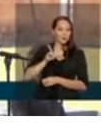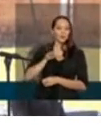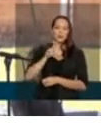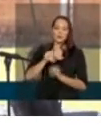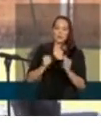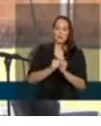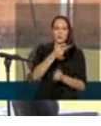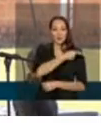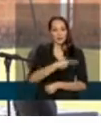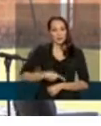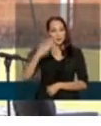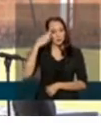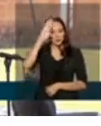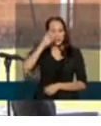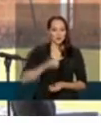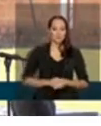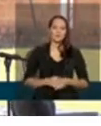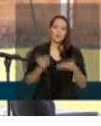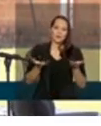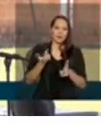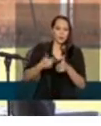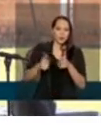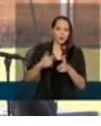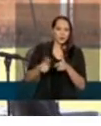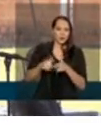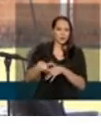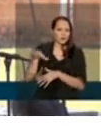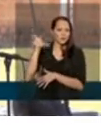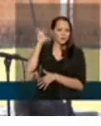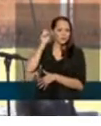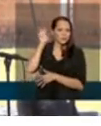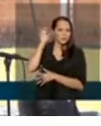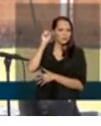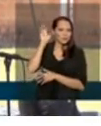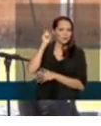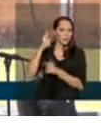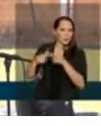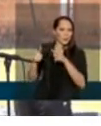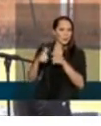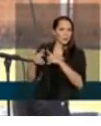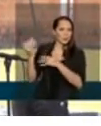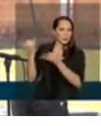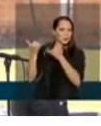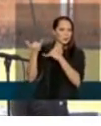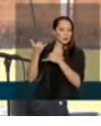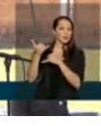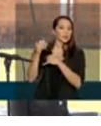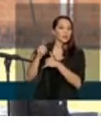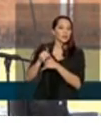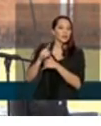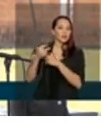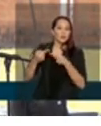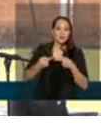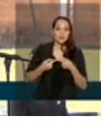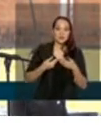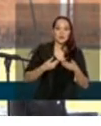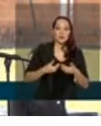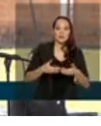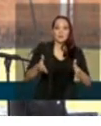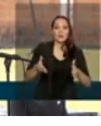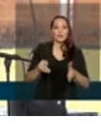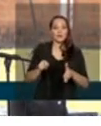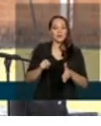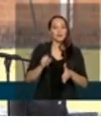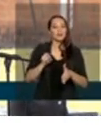Bolsonaro. Nesse momento, estamos com um problema na recepção do áudio desta cerimônia, que marca a